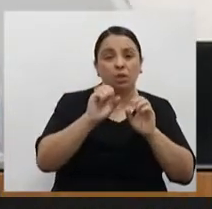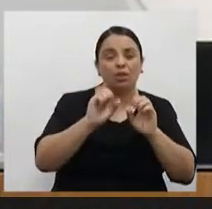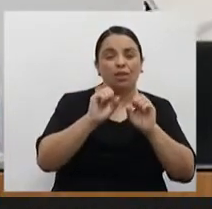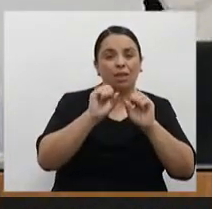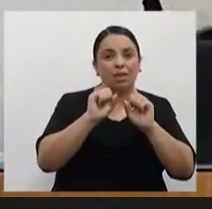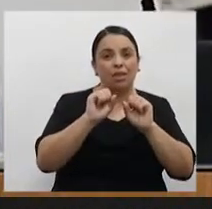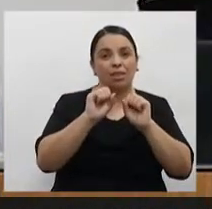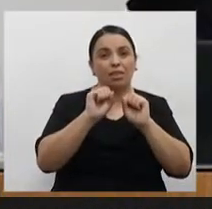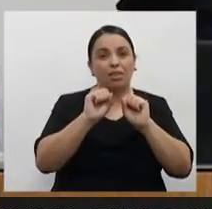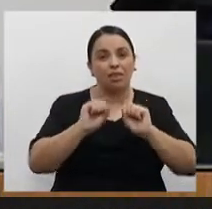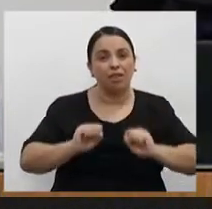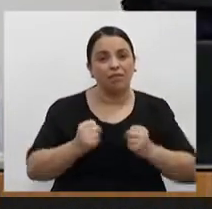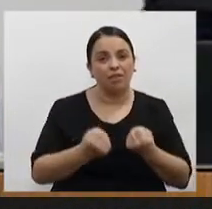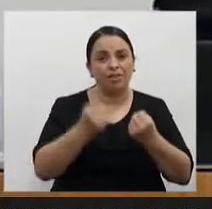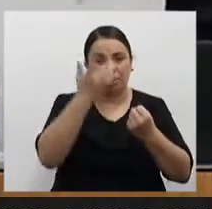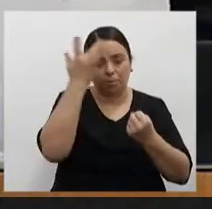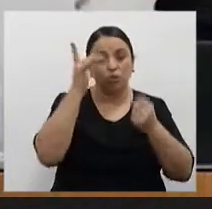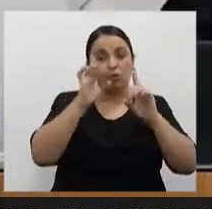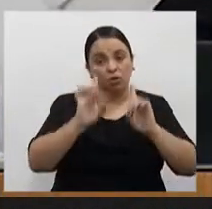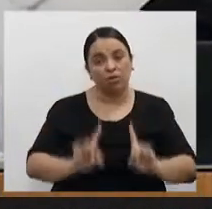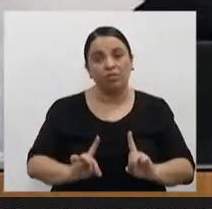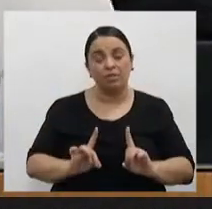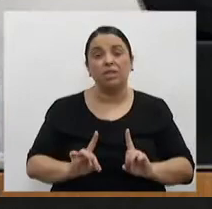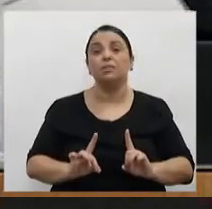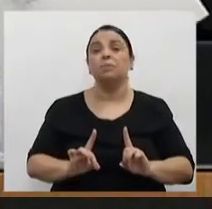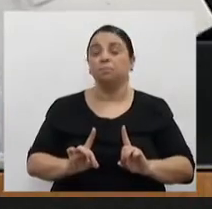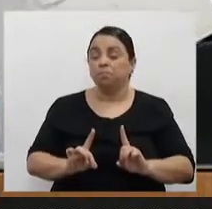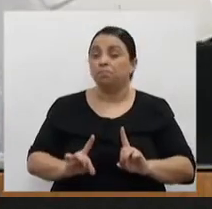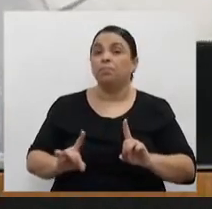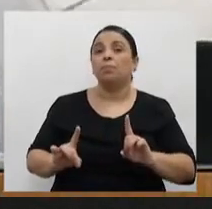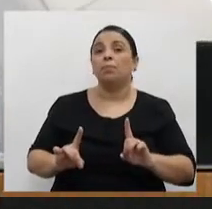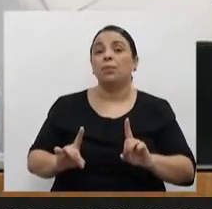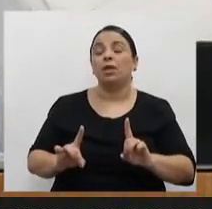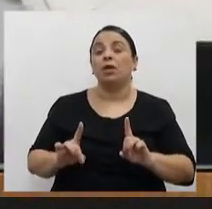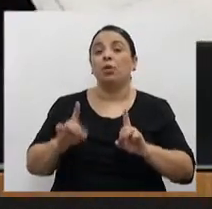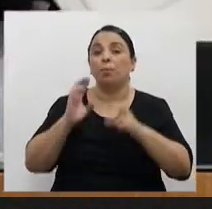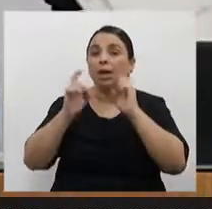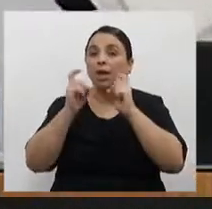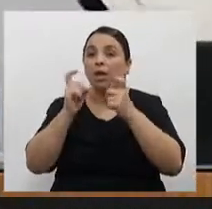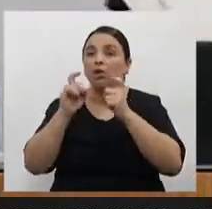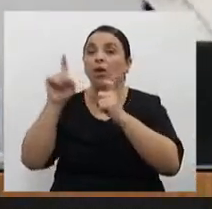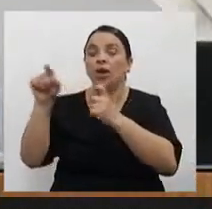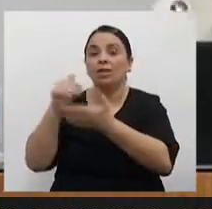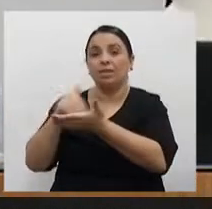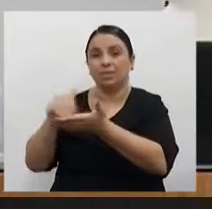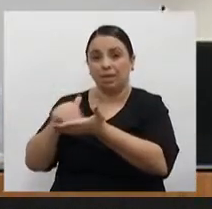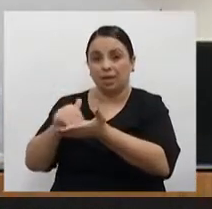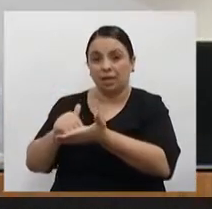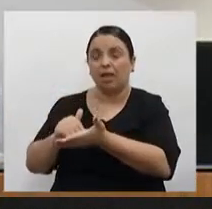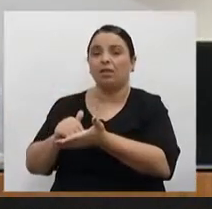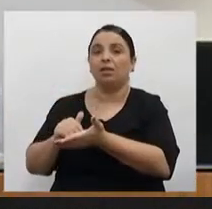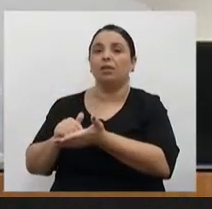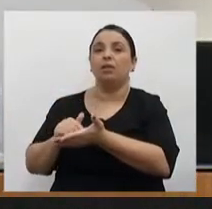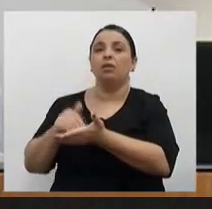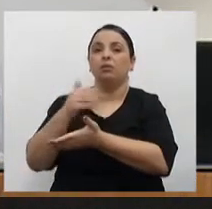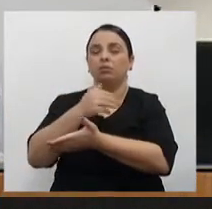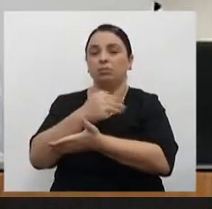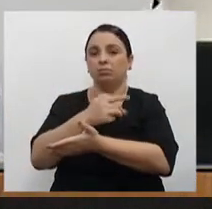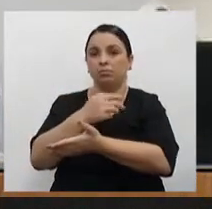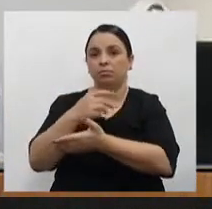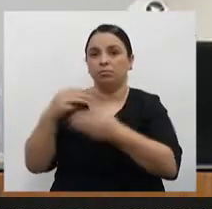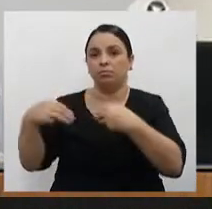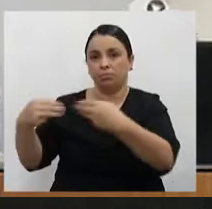requerimento, tá, de minha autoria, eu estou propondo aqui a discussão do plano da terceirização